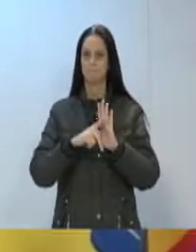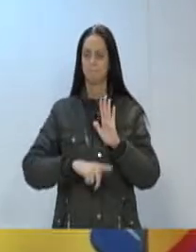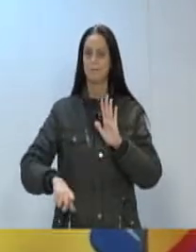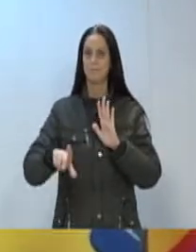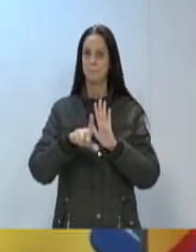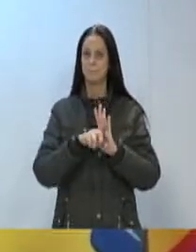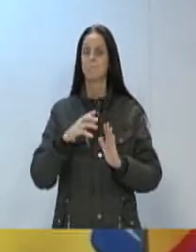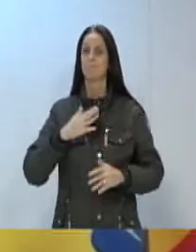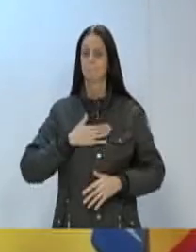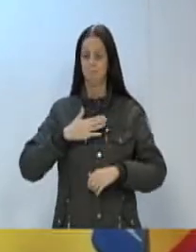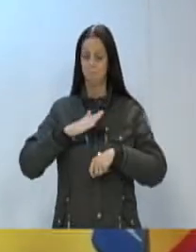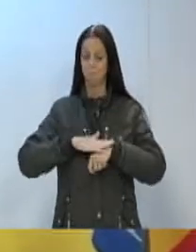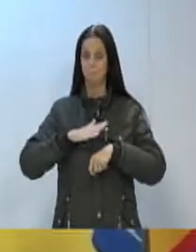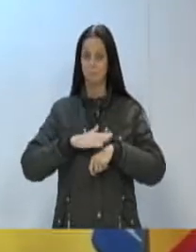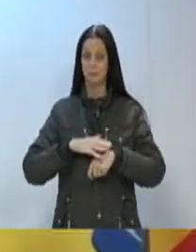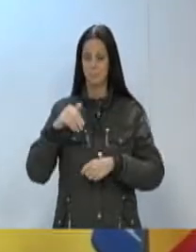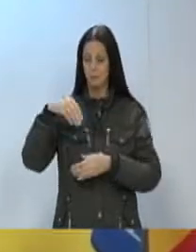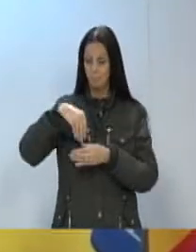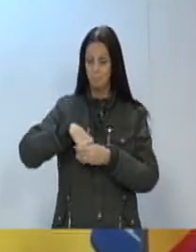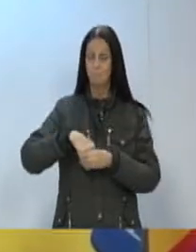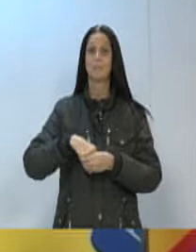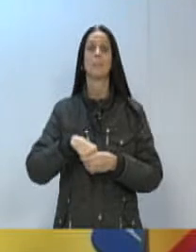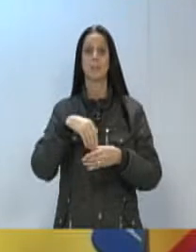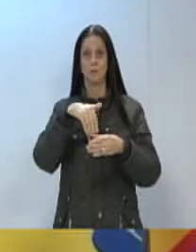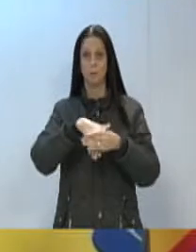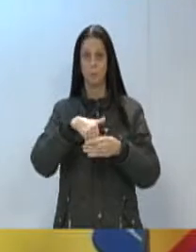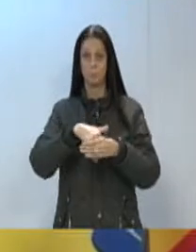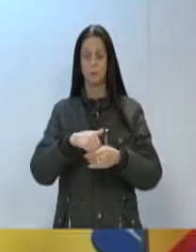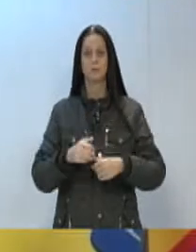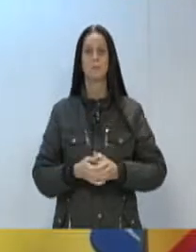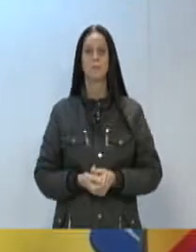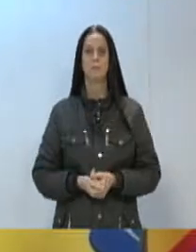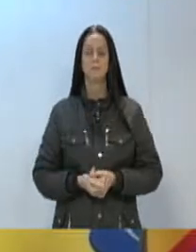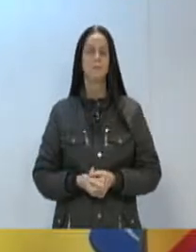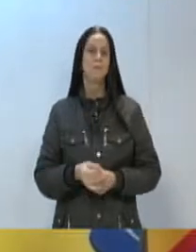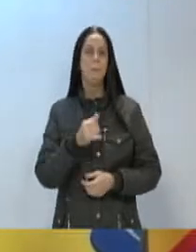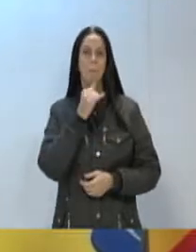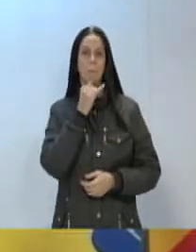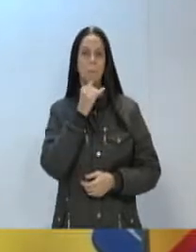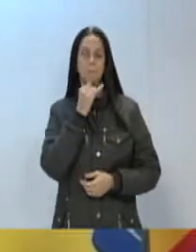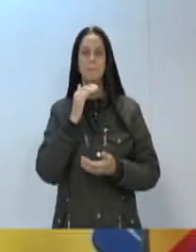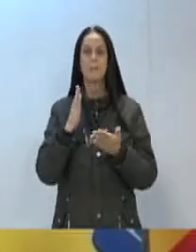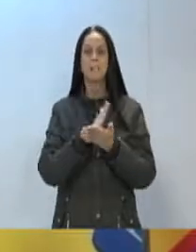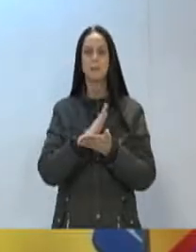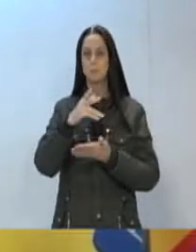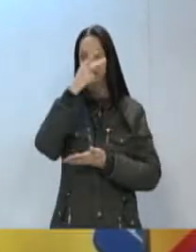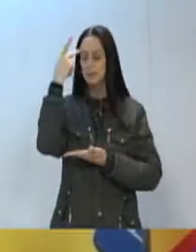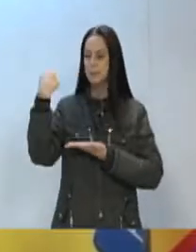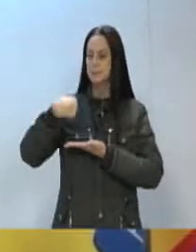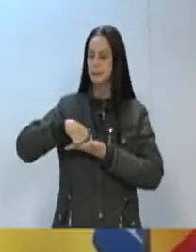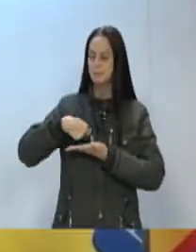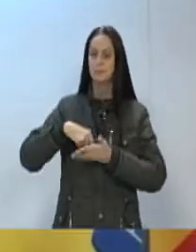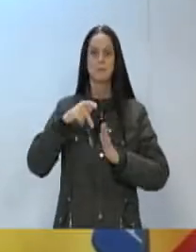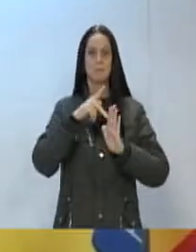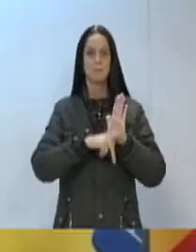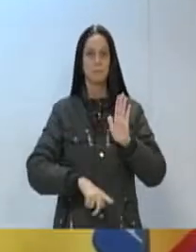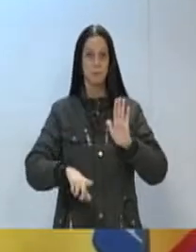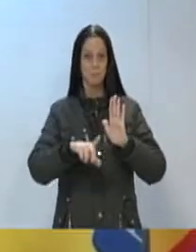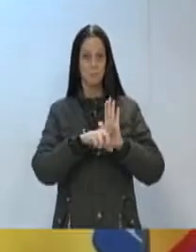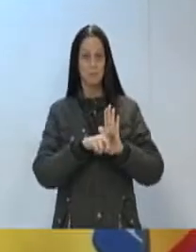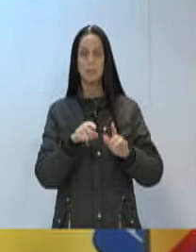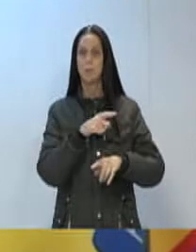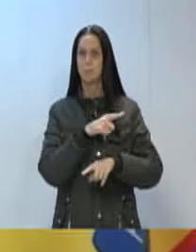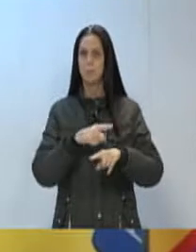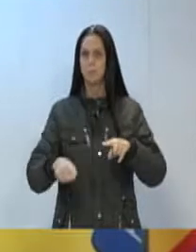leis meus que estão tramitando aqui nessa casa como por exemplo algumas pessoas tem me cobrado o projeto de lei